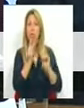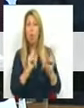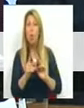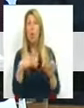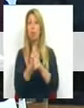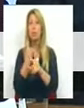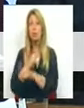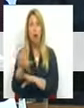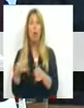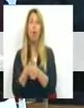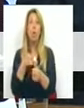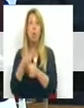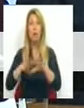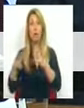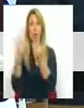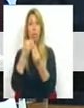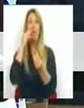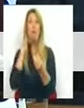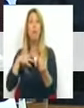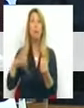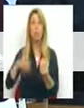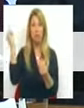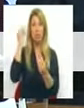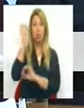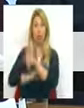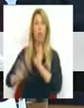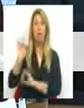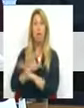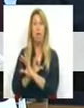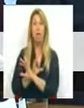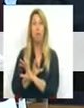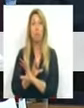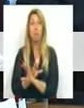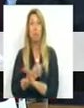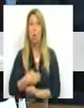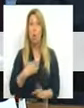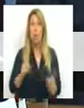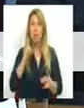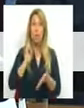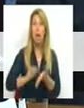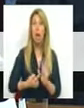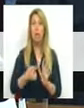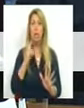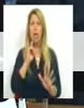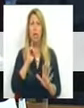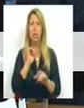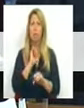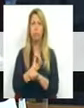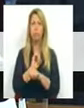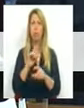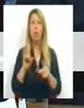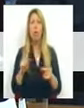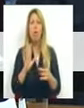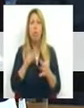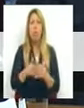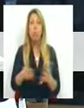acompanhamento que faz, quer com o Banco de Portugal, quer com as instituições europeias, que não tendo sentido essa necessidade de bloquear, que sentiu que